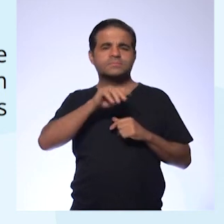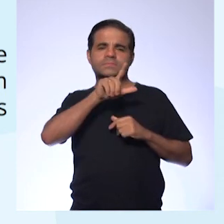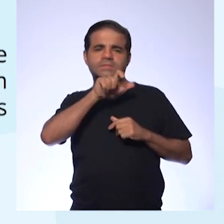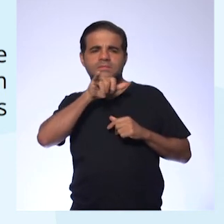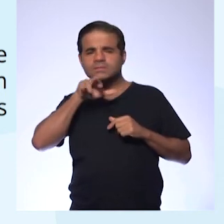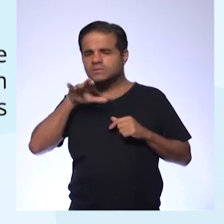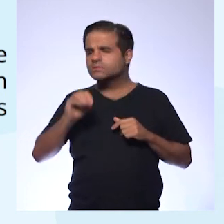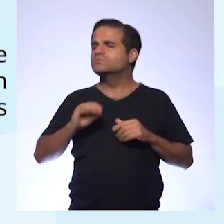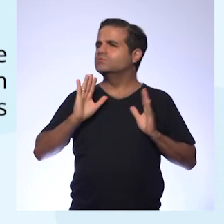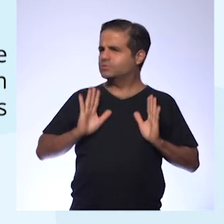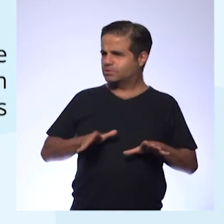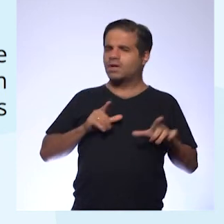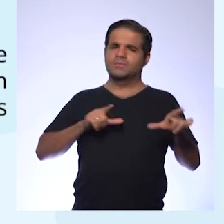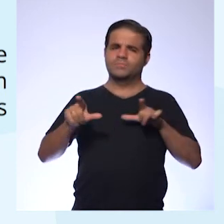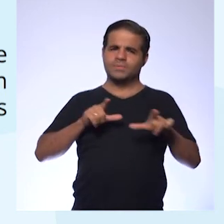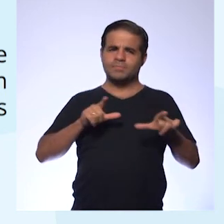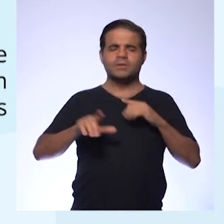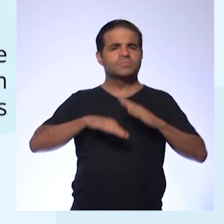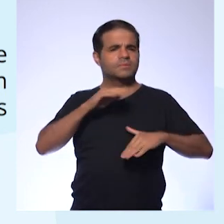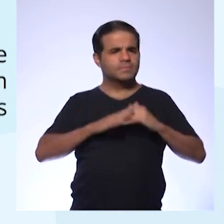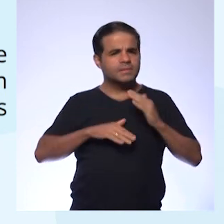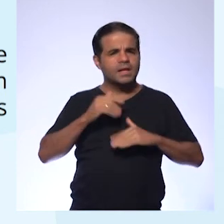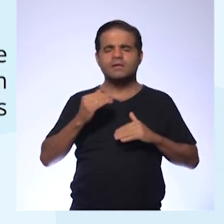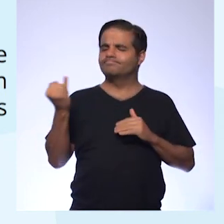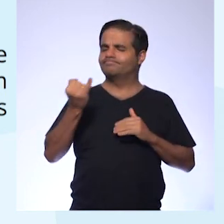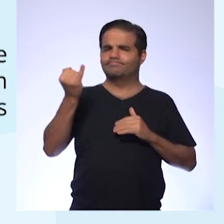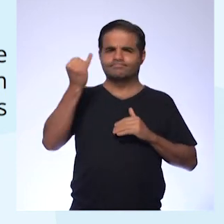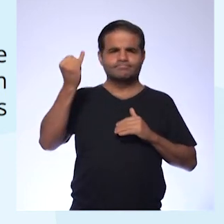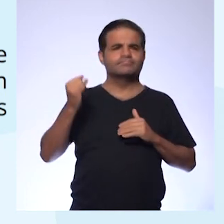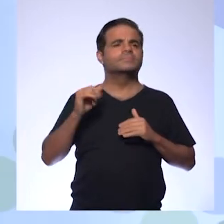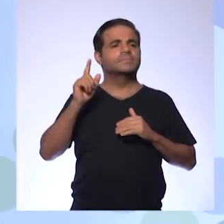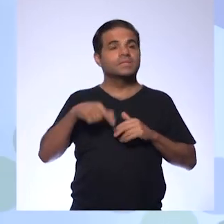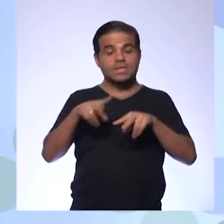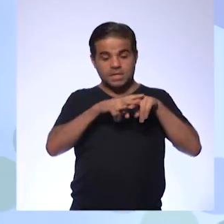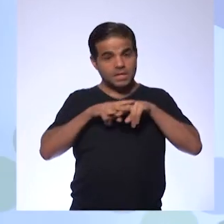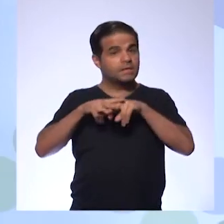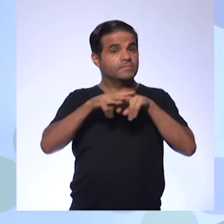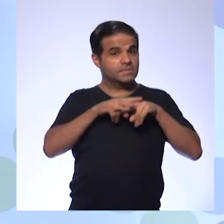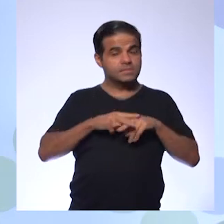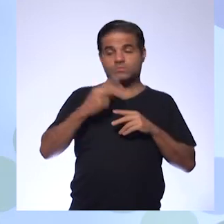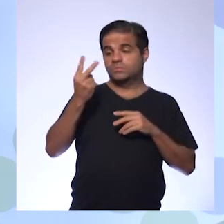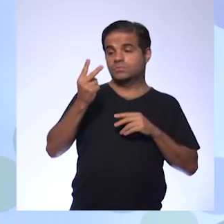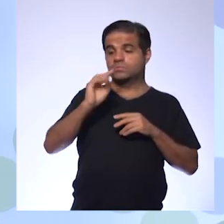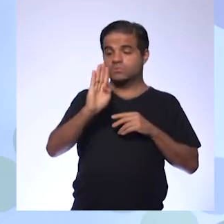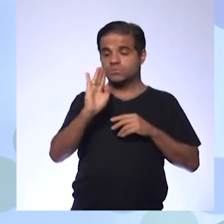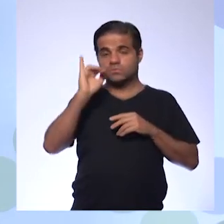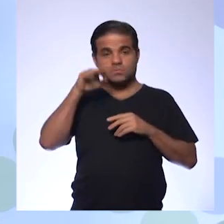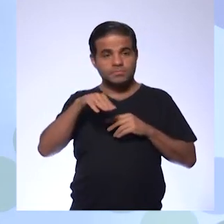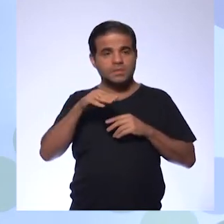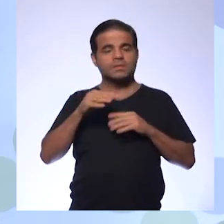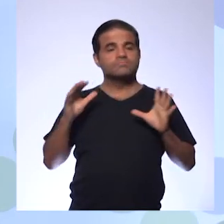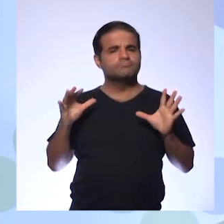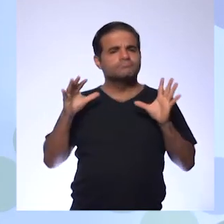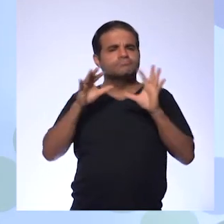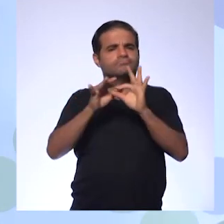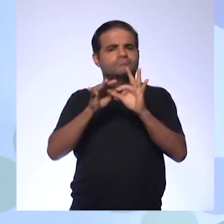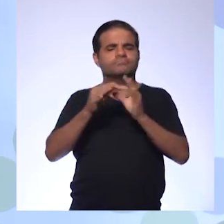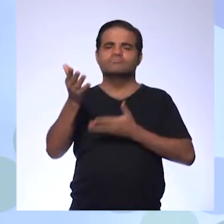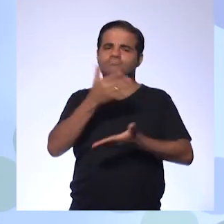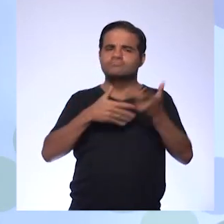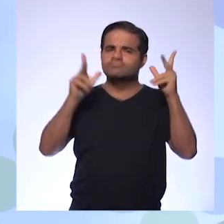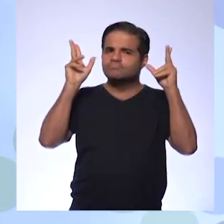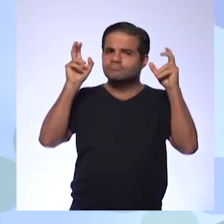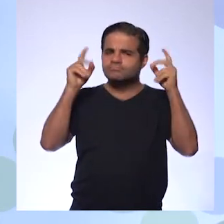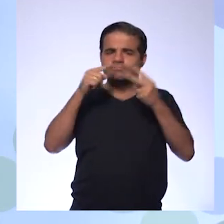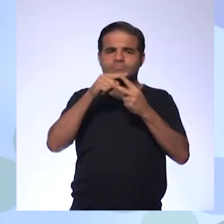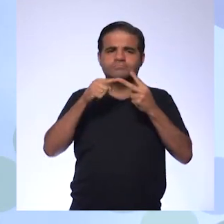estamos trabalhando com as habilidades essenciais. É As isso, professor Mauro? essenciais e revisão do segundo bimestre. Estamos tentando fazer uma Paralelo, né? ligação entre um paralelo, isso, ligando